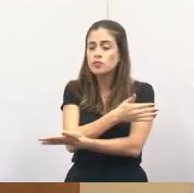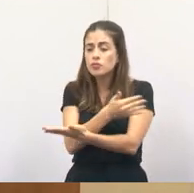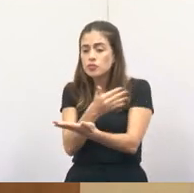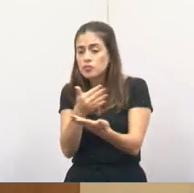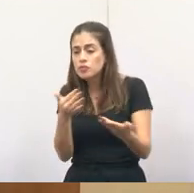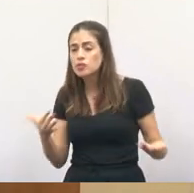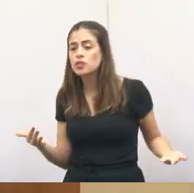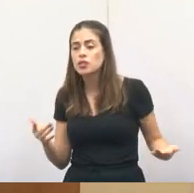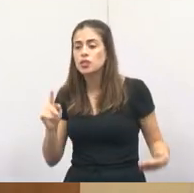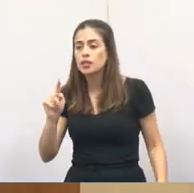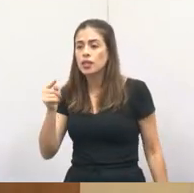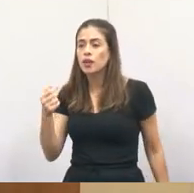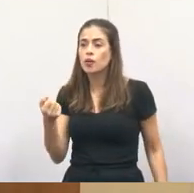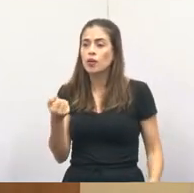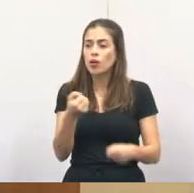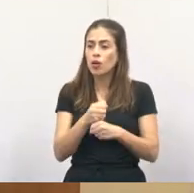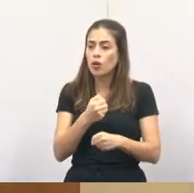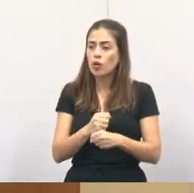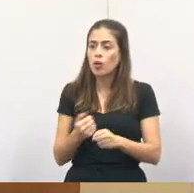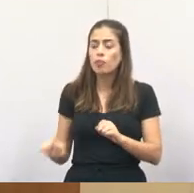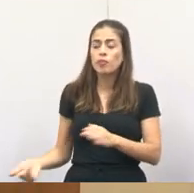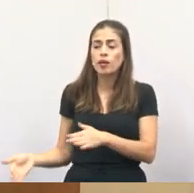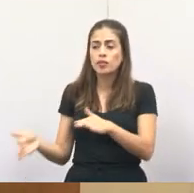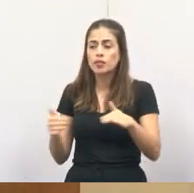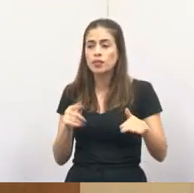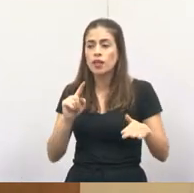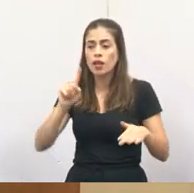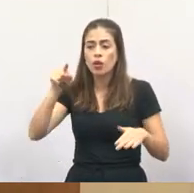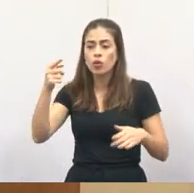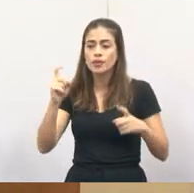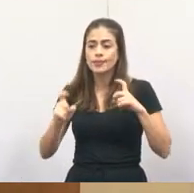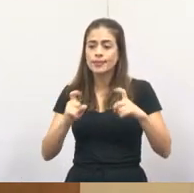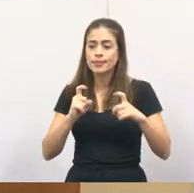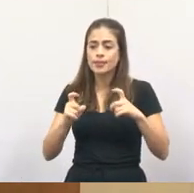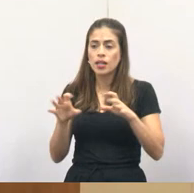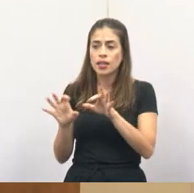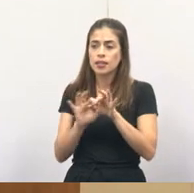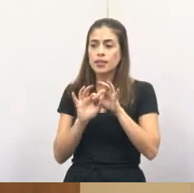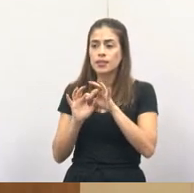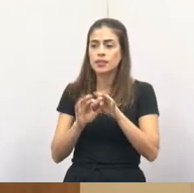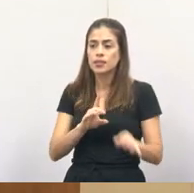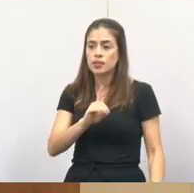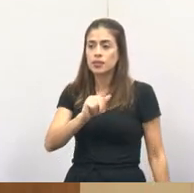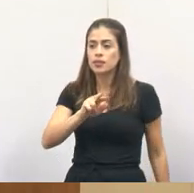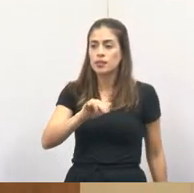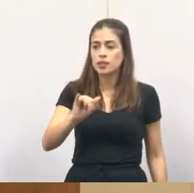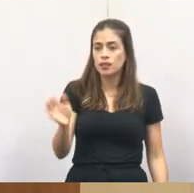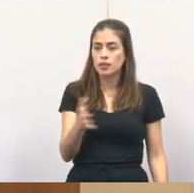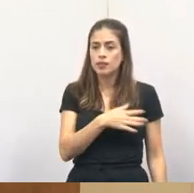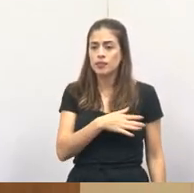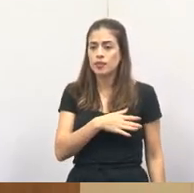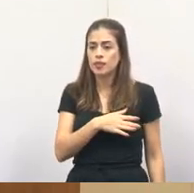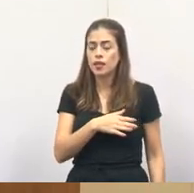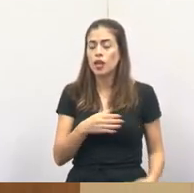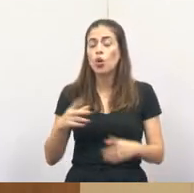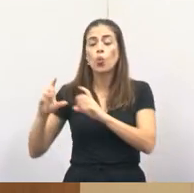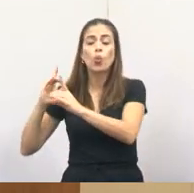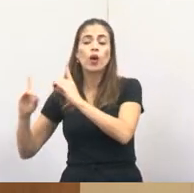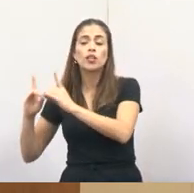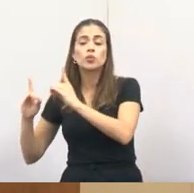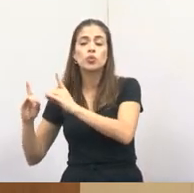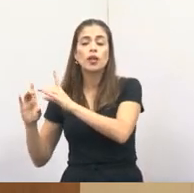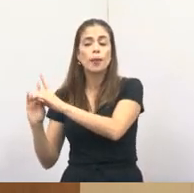que a próxima obra que eu vou trazer aqui na próxima sessão é a ligação da da Avelino com a Dutra porque também tinha